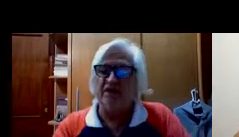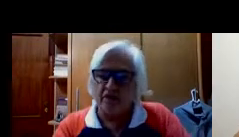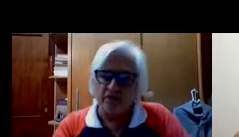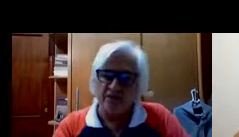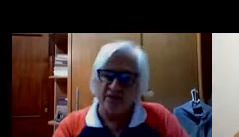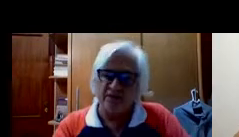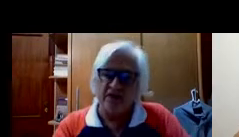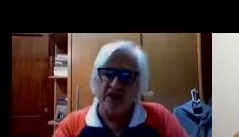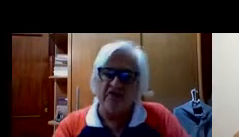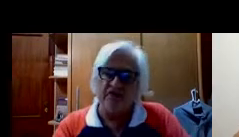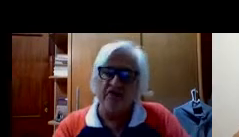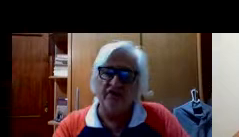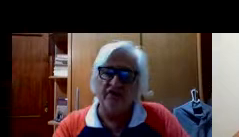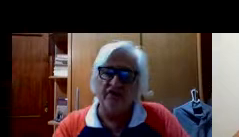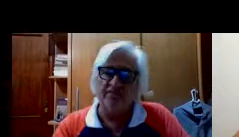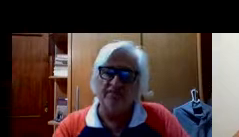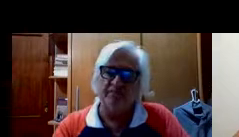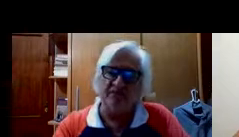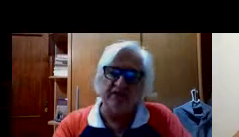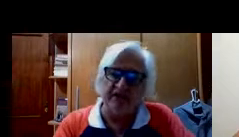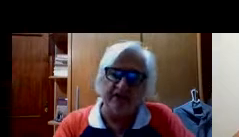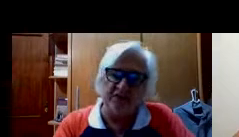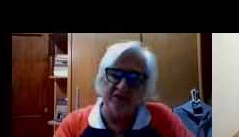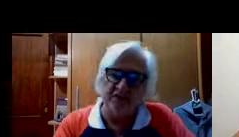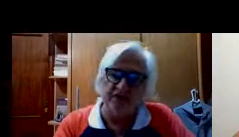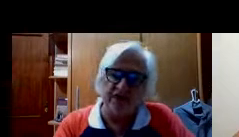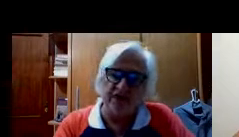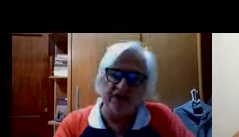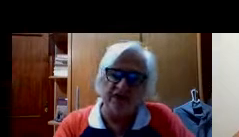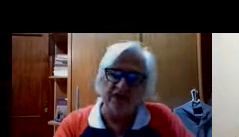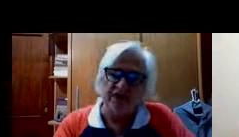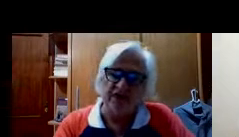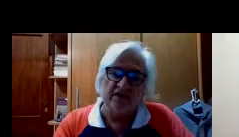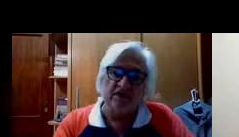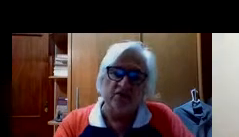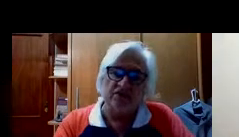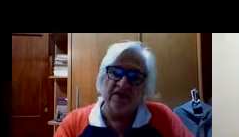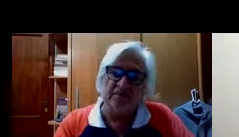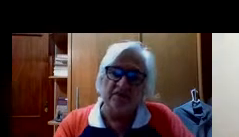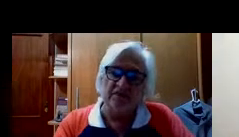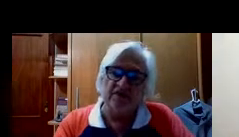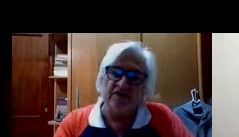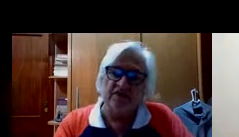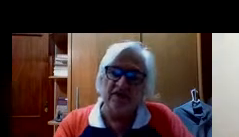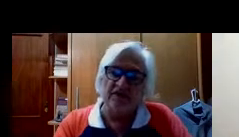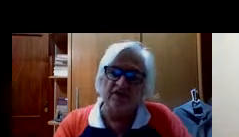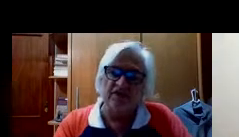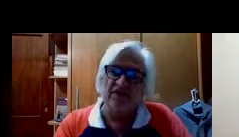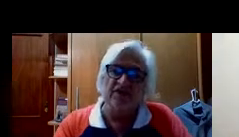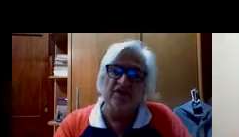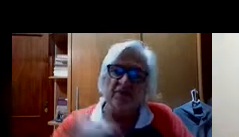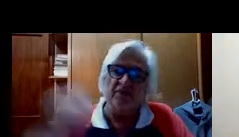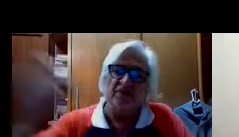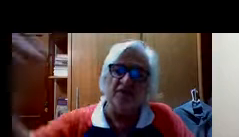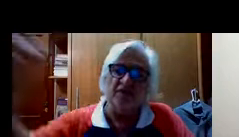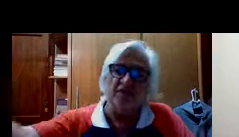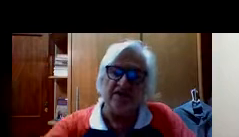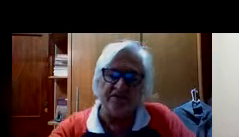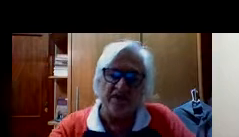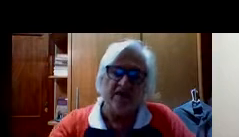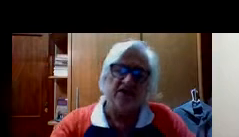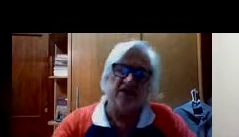tem liberdade de movimento. E aí você vai tentar transmitir energia elétrica, você não consegue, porque você não tem elétron livre para